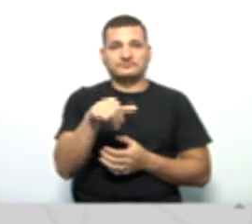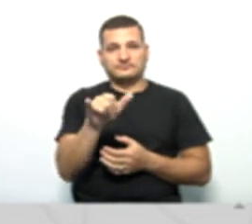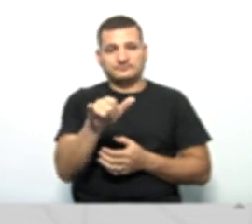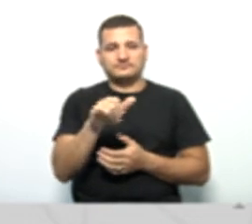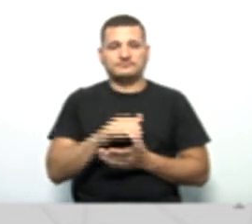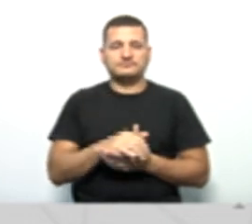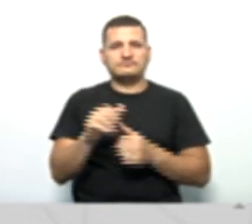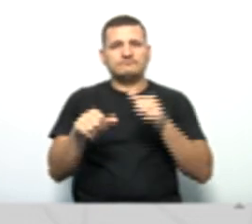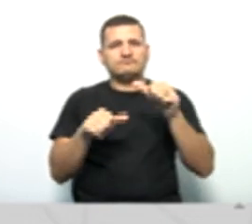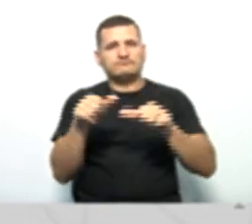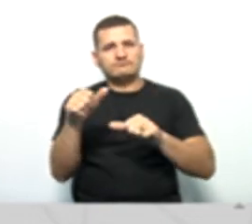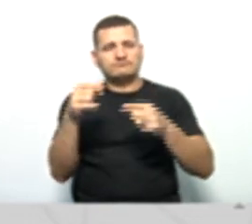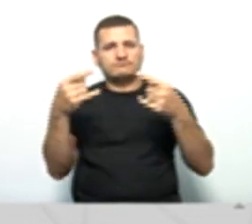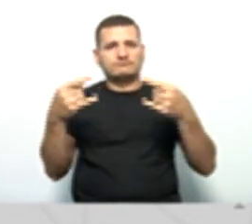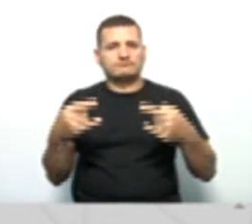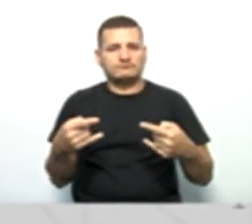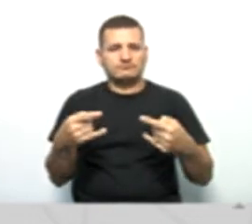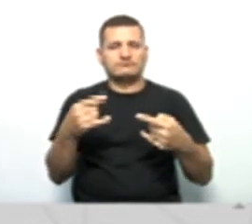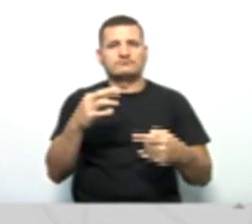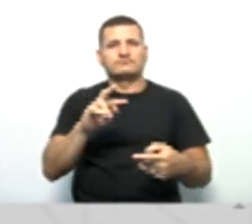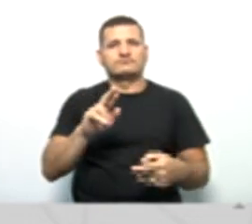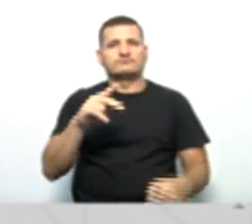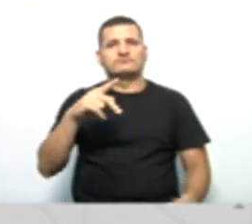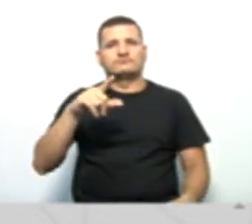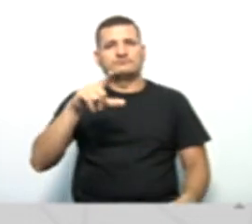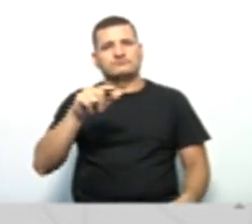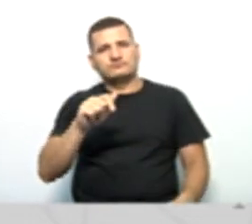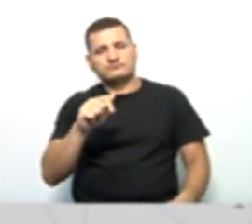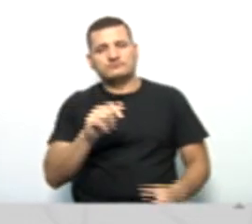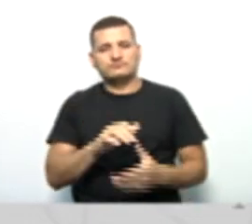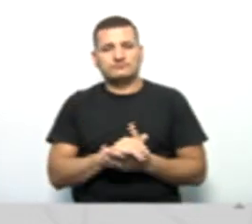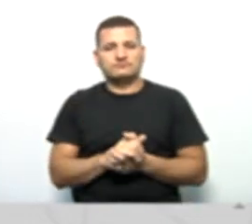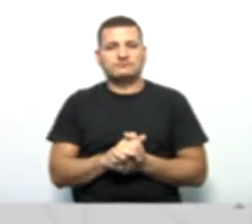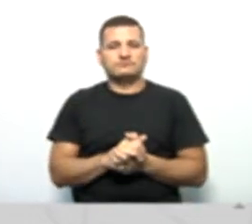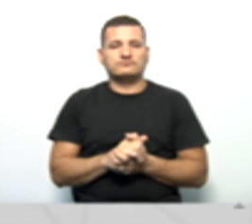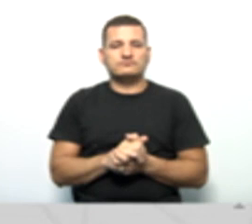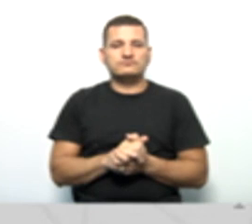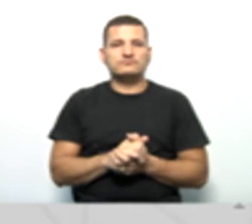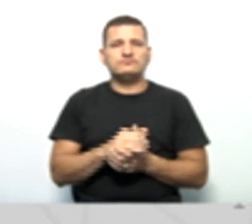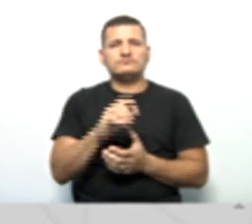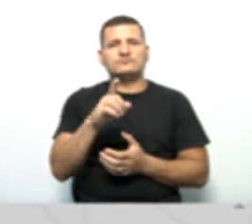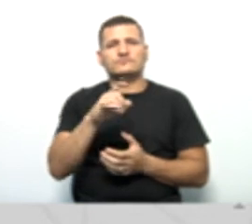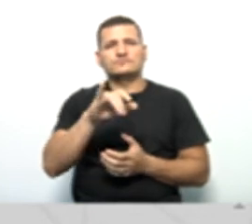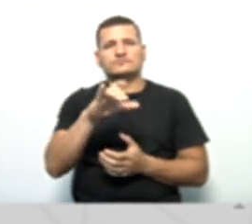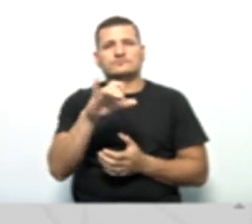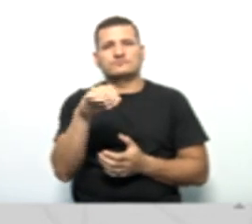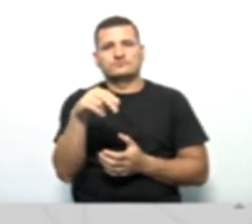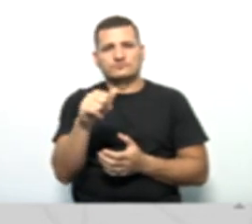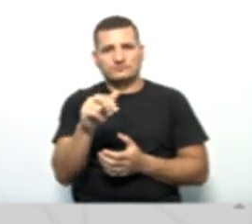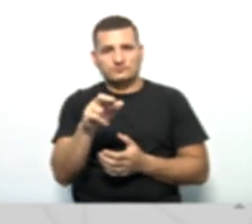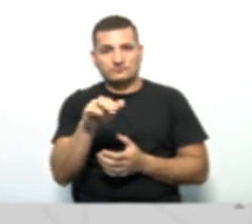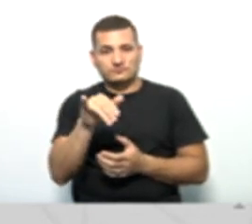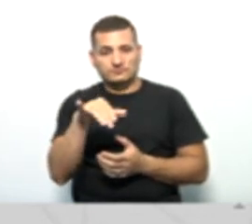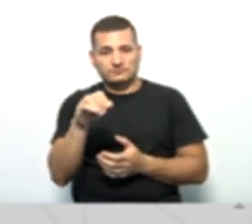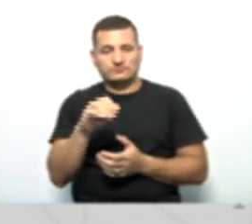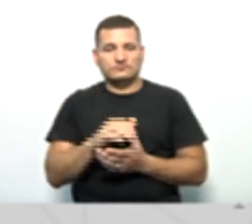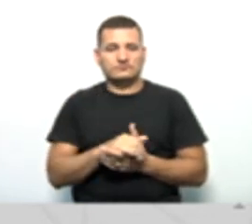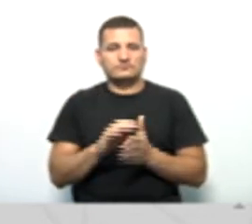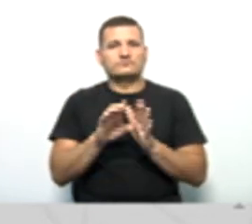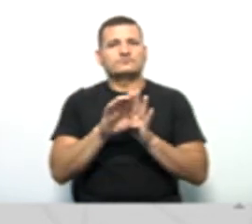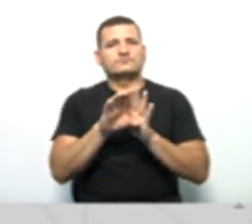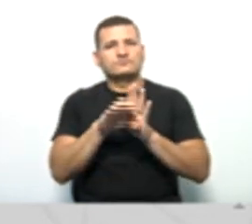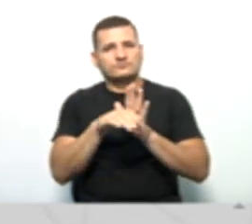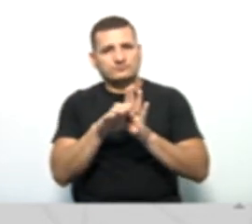modificação de lista, tupla, dicionário, conjuntos, conceitos de